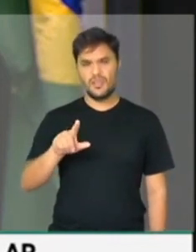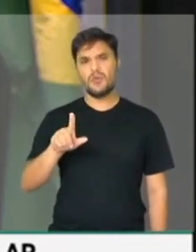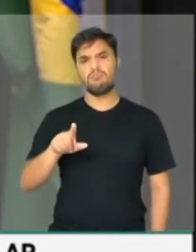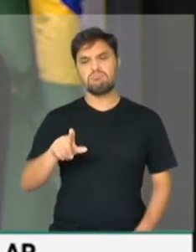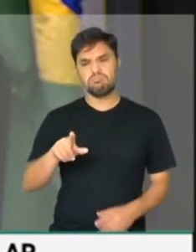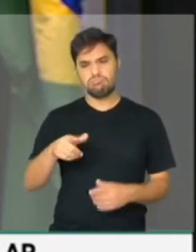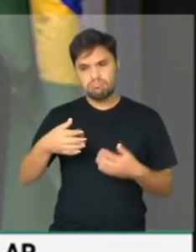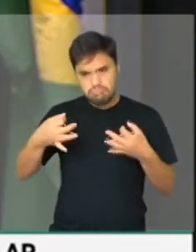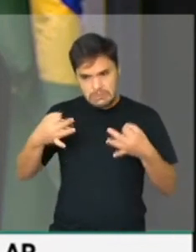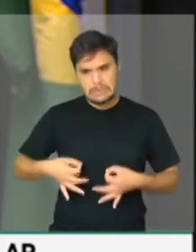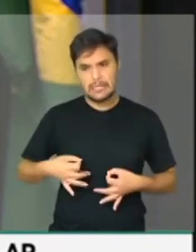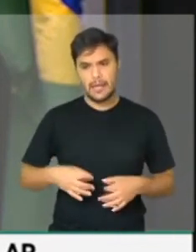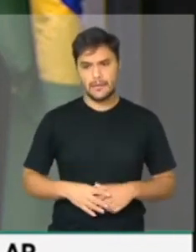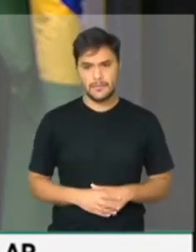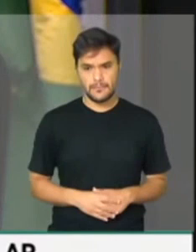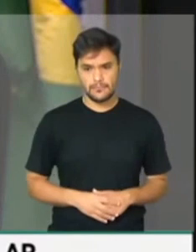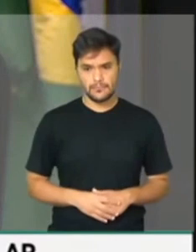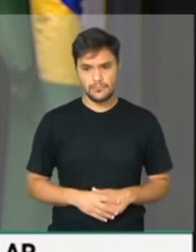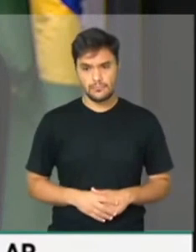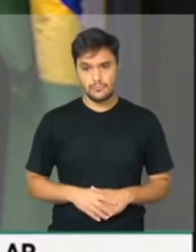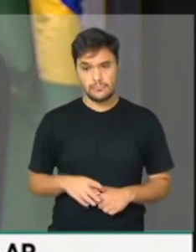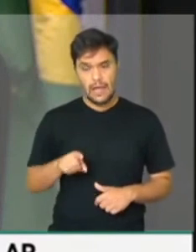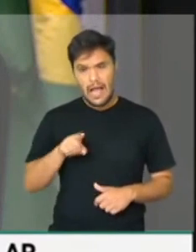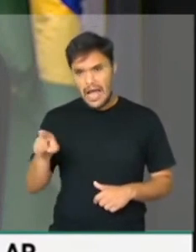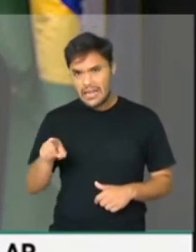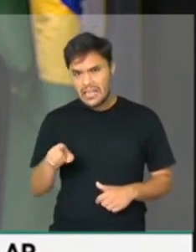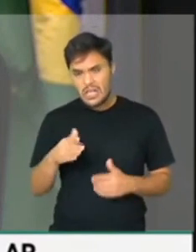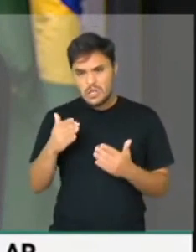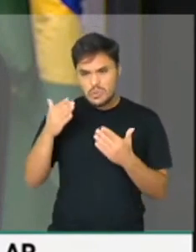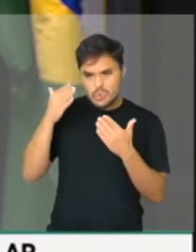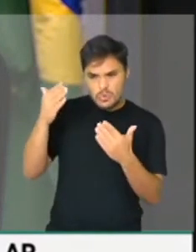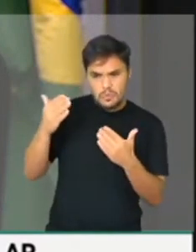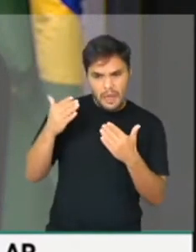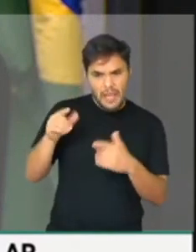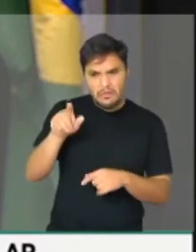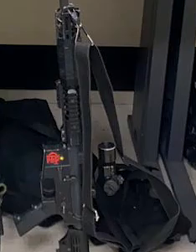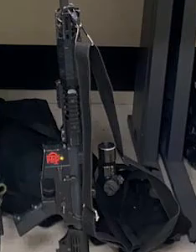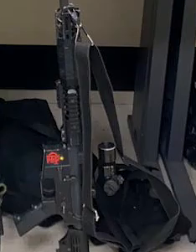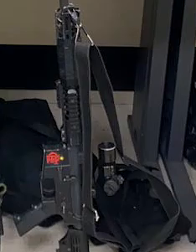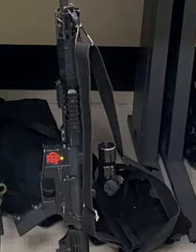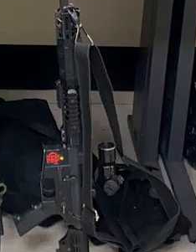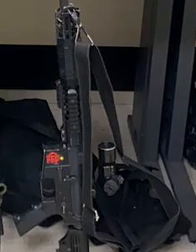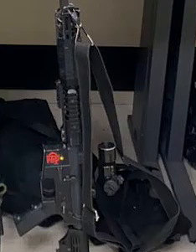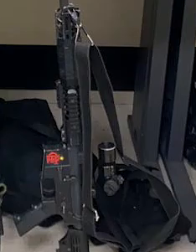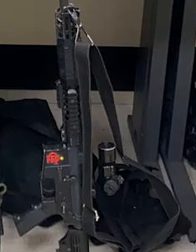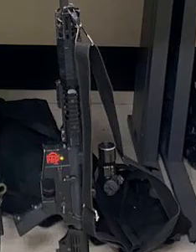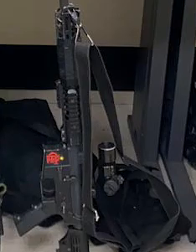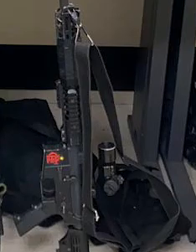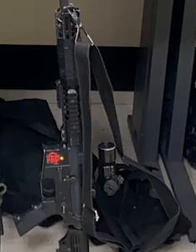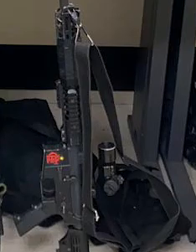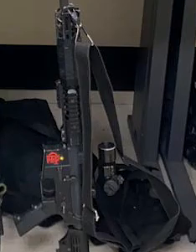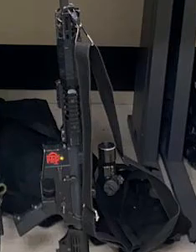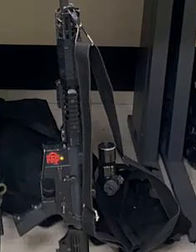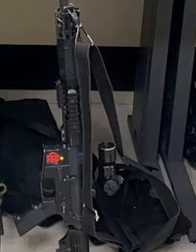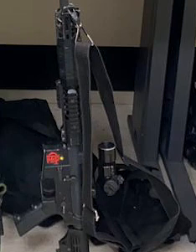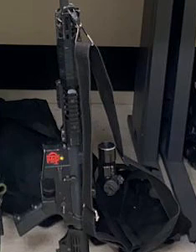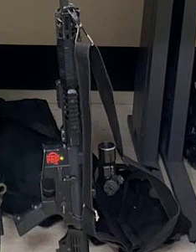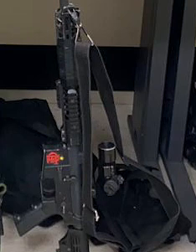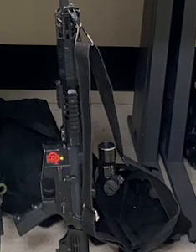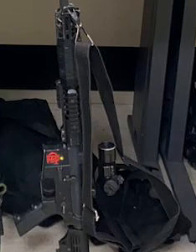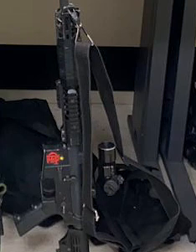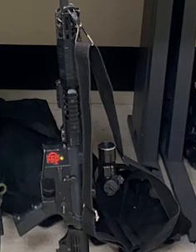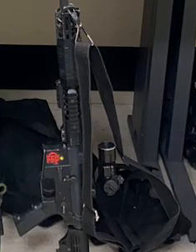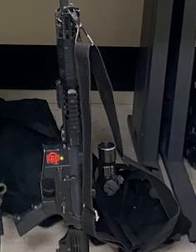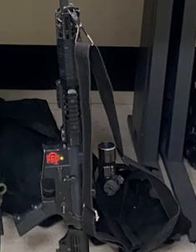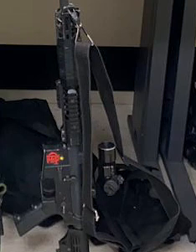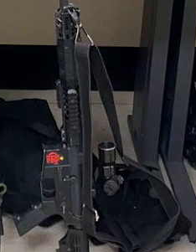acertada. Ali não havia suspeitos. Pelo contrário, foram apreendidas drogas,